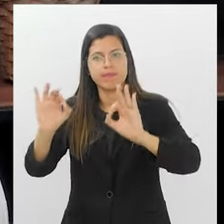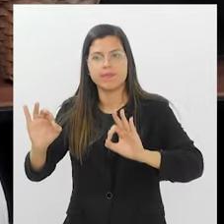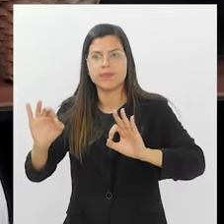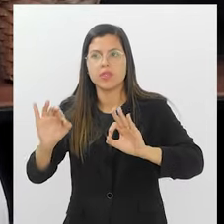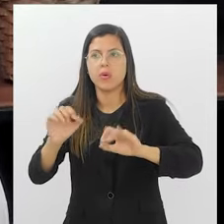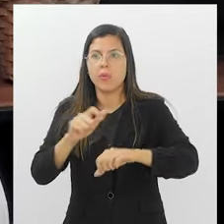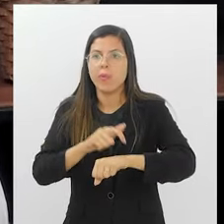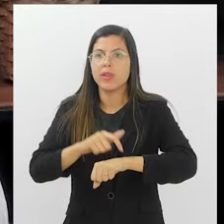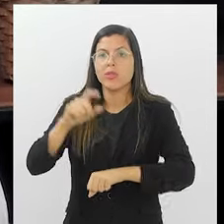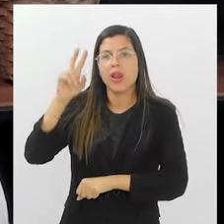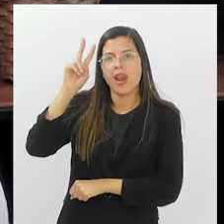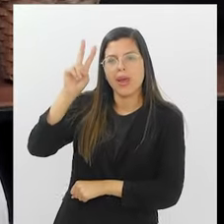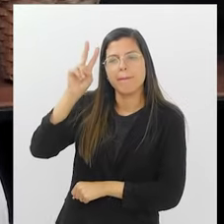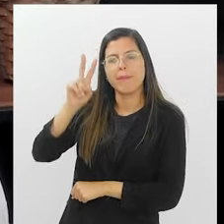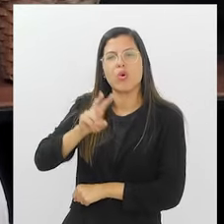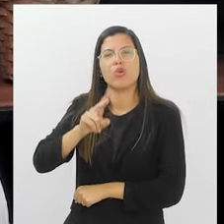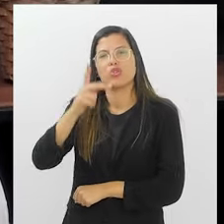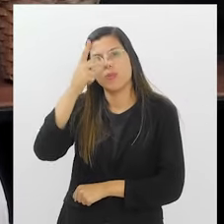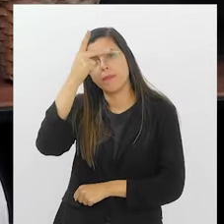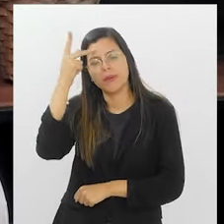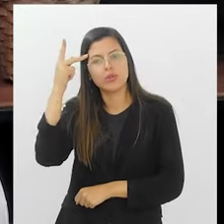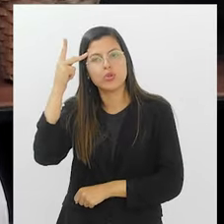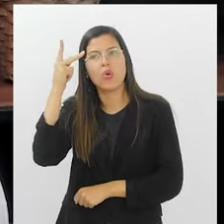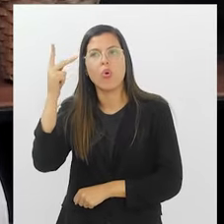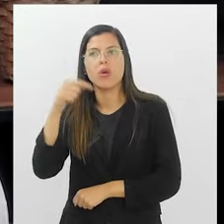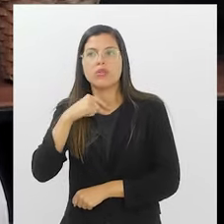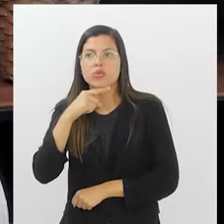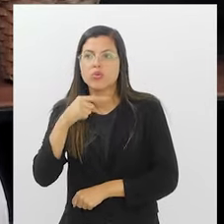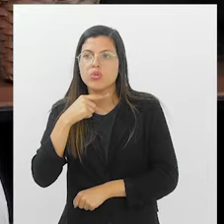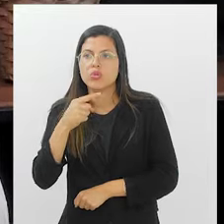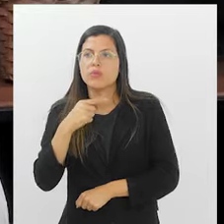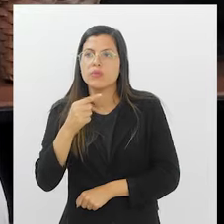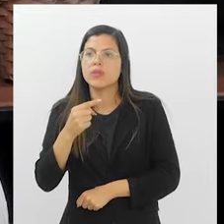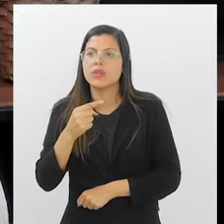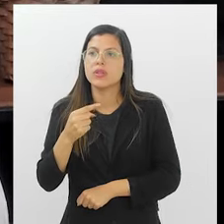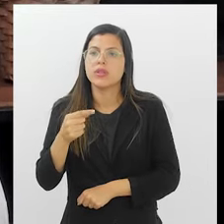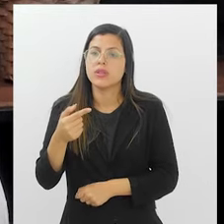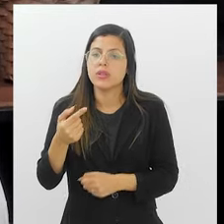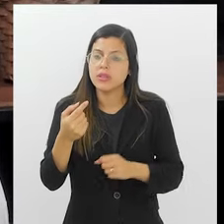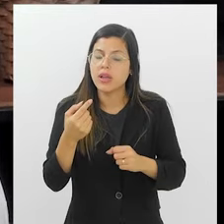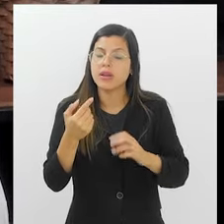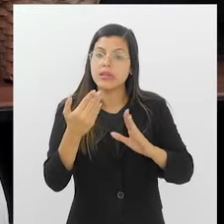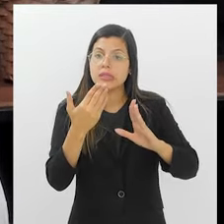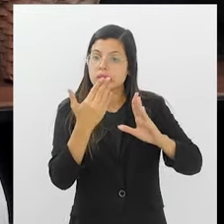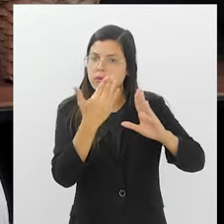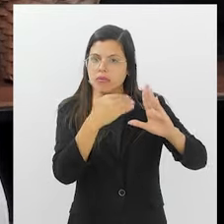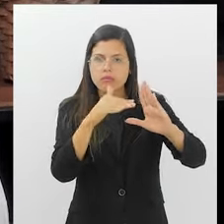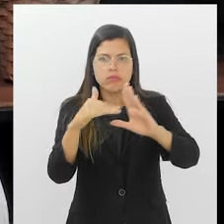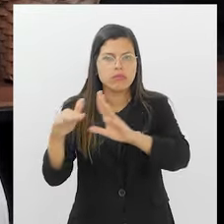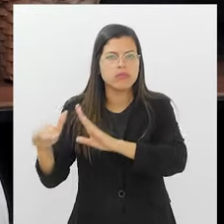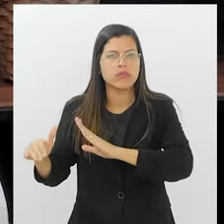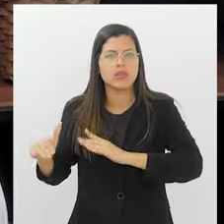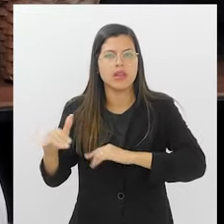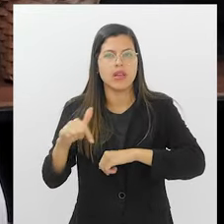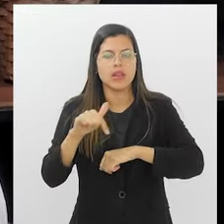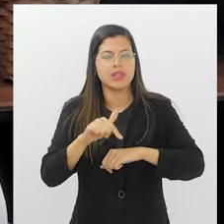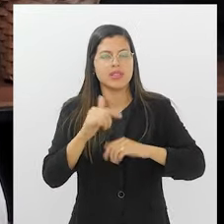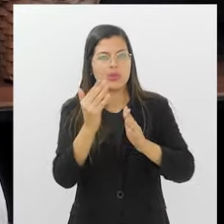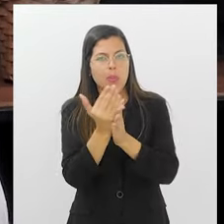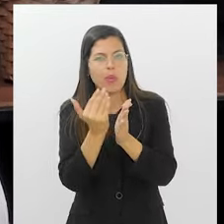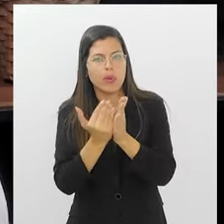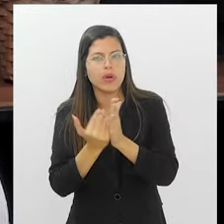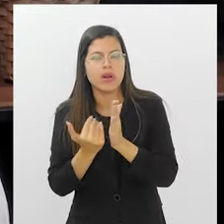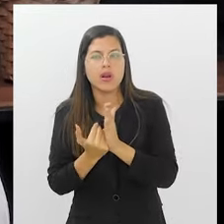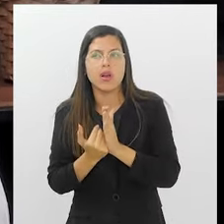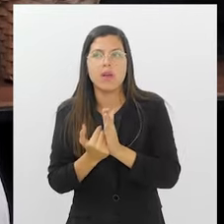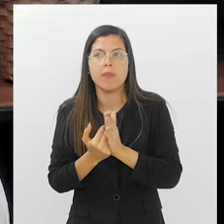que em algum momento lembrou de alguém, tirou alguma dúvida, compartilhe esse programa. Mande mais sugestões,